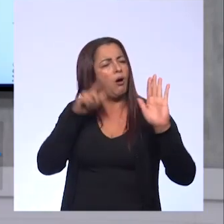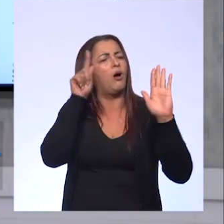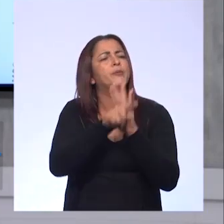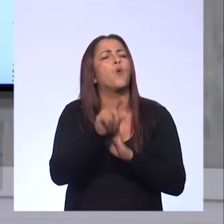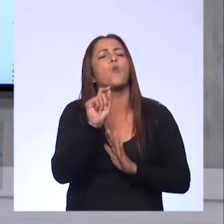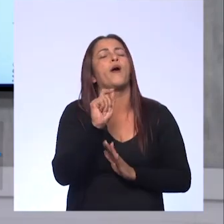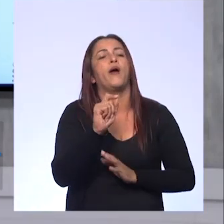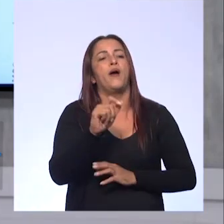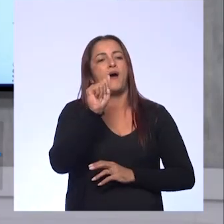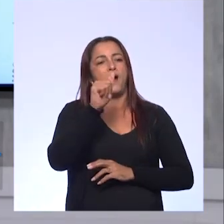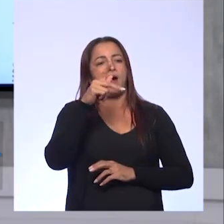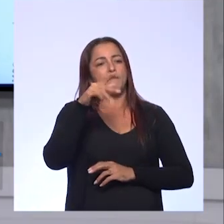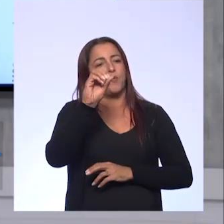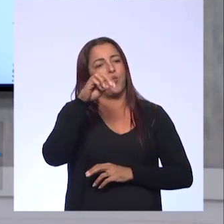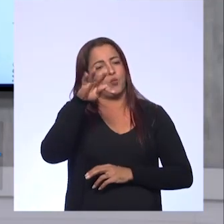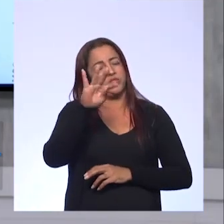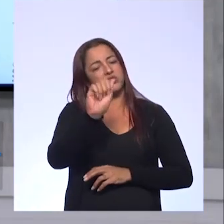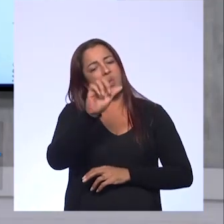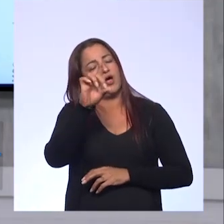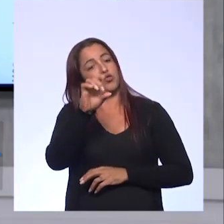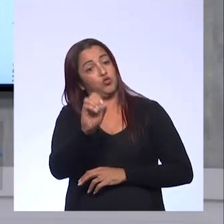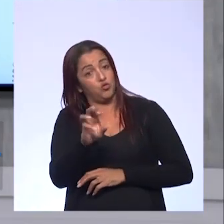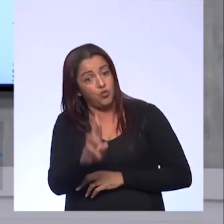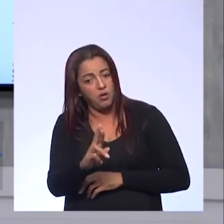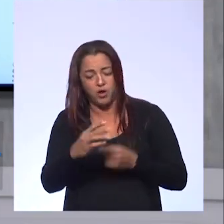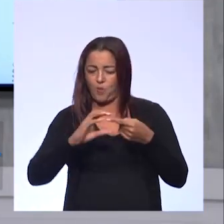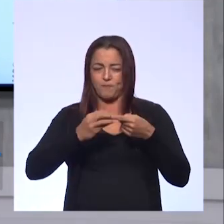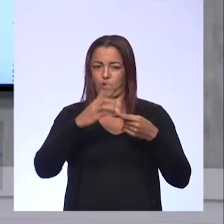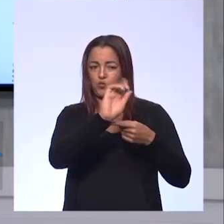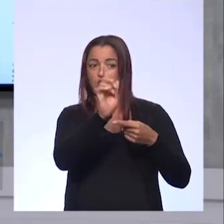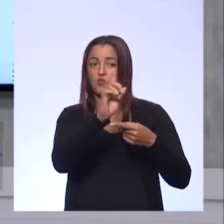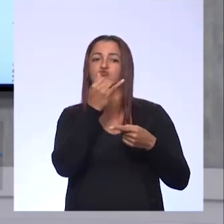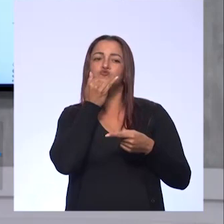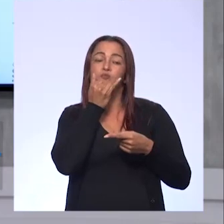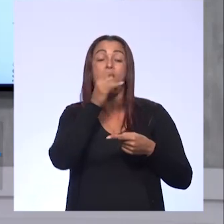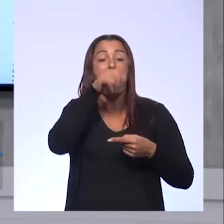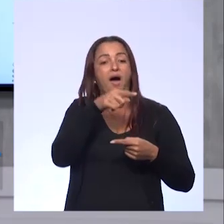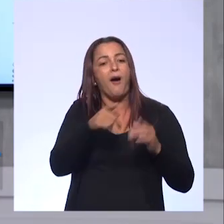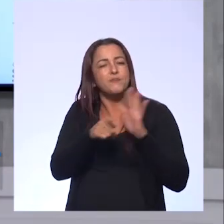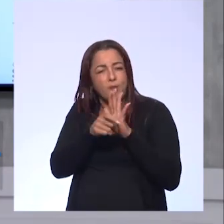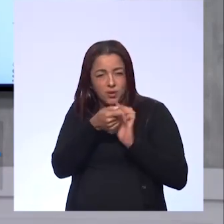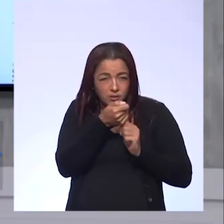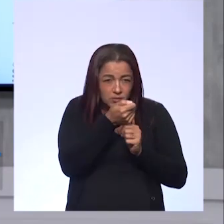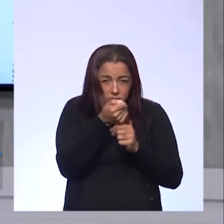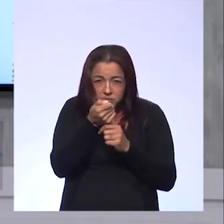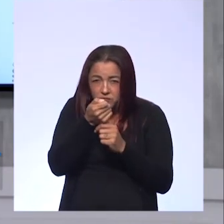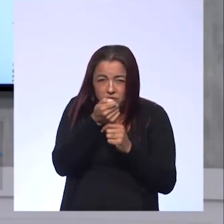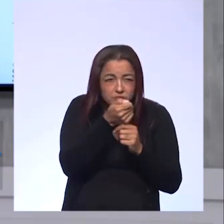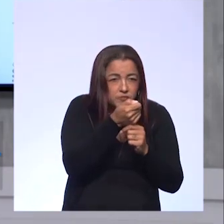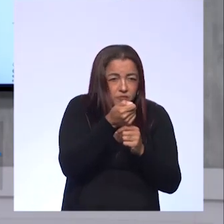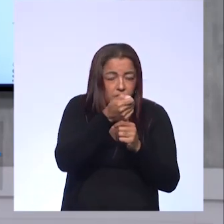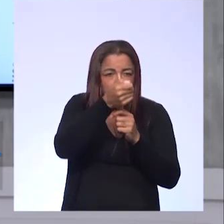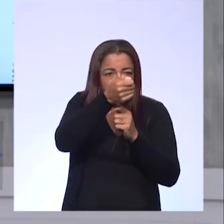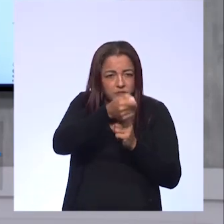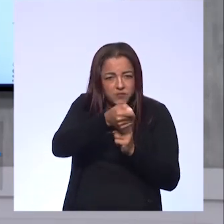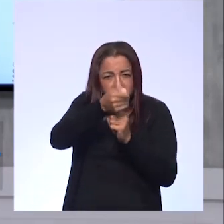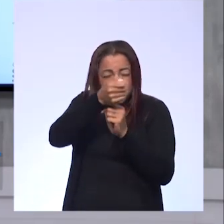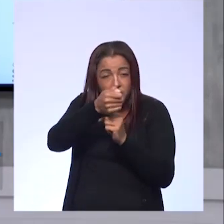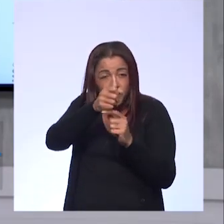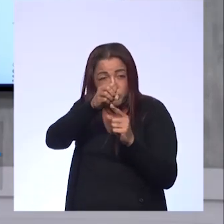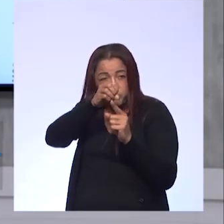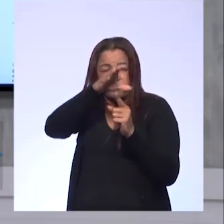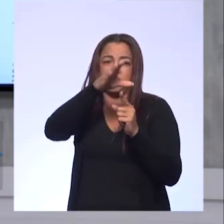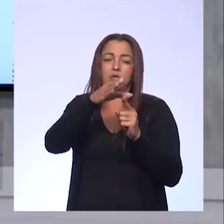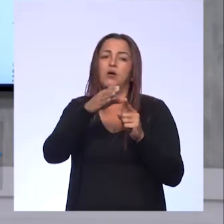computador não apontadores aqui ó que eu tô usando aqui agora é um apontador a laser está dando aula Seja algum erro na tela esse especificamente